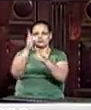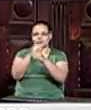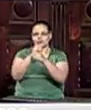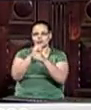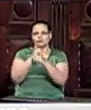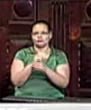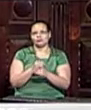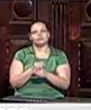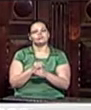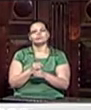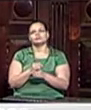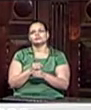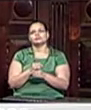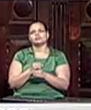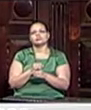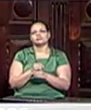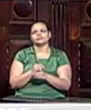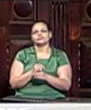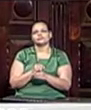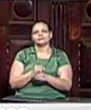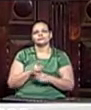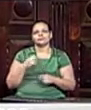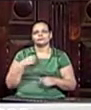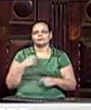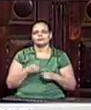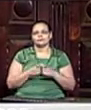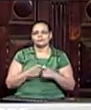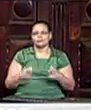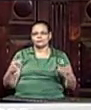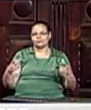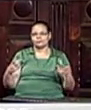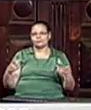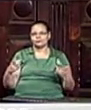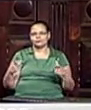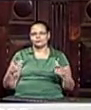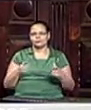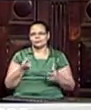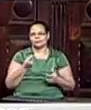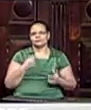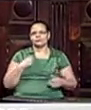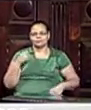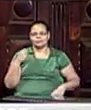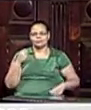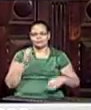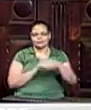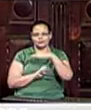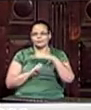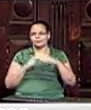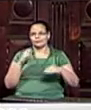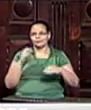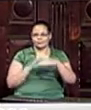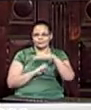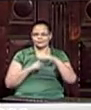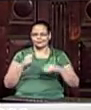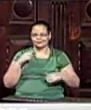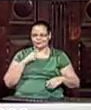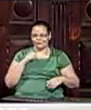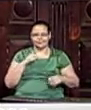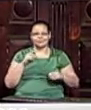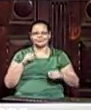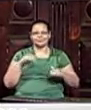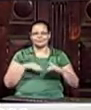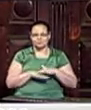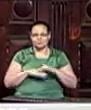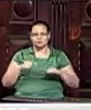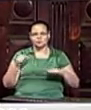pela Petrobras do grande manancial, das grandes reservas de petróleo na área do pré-sal.